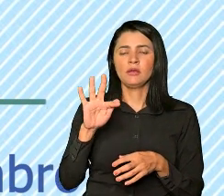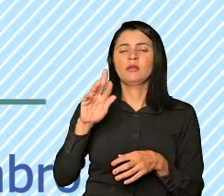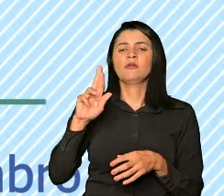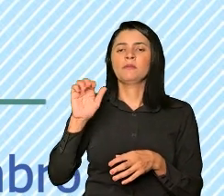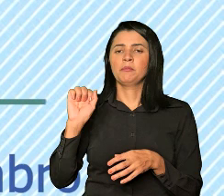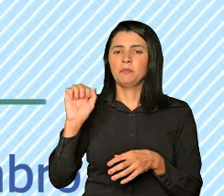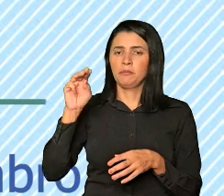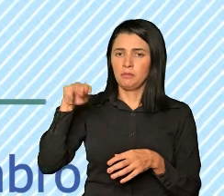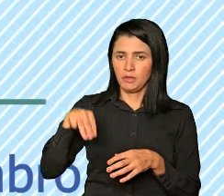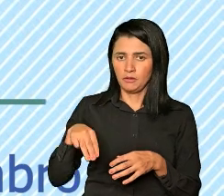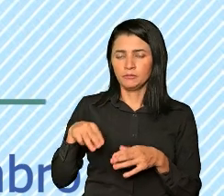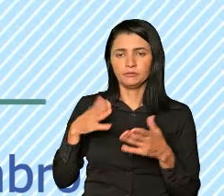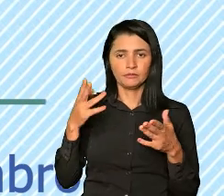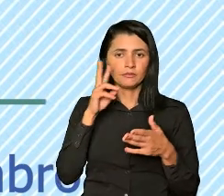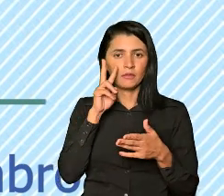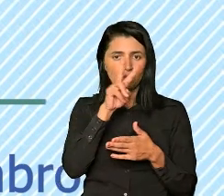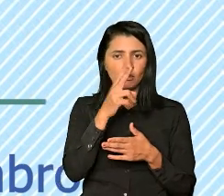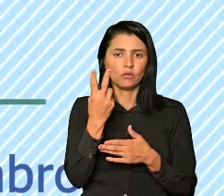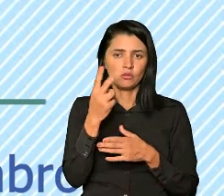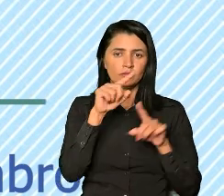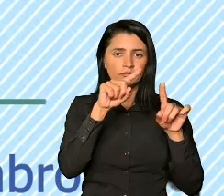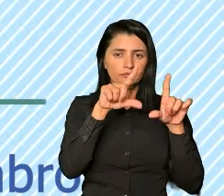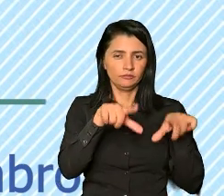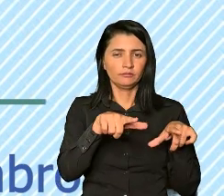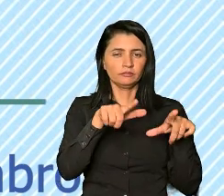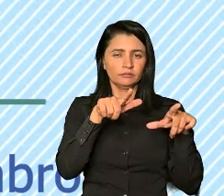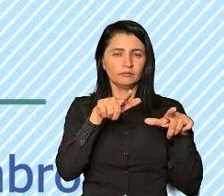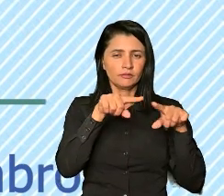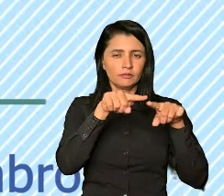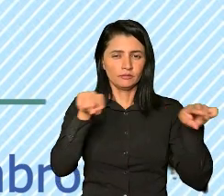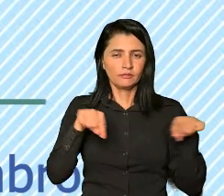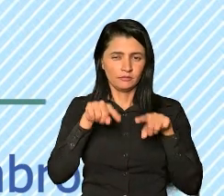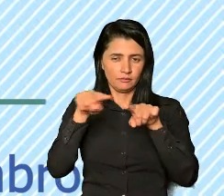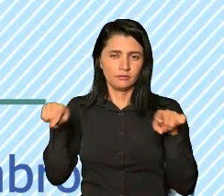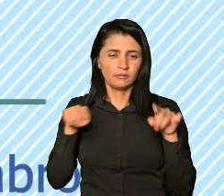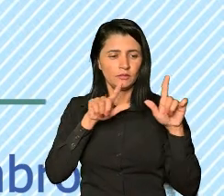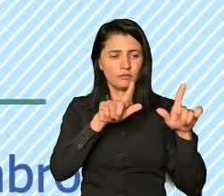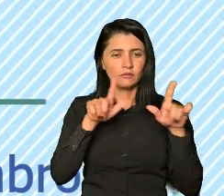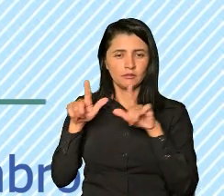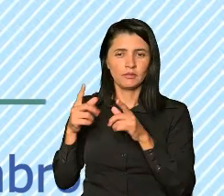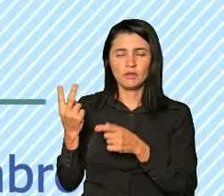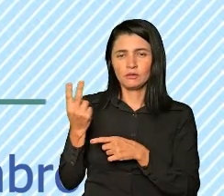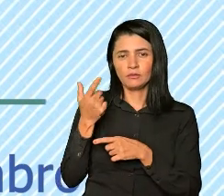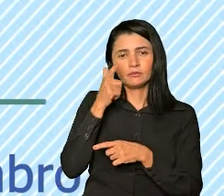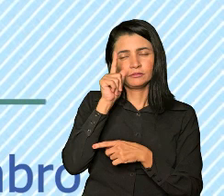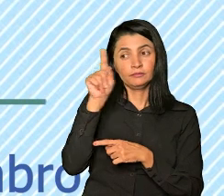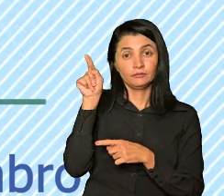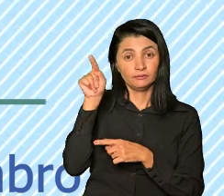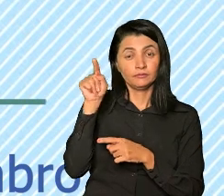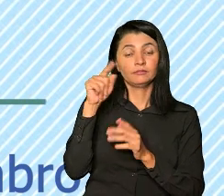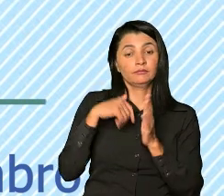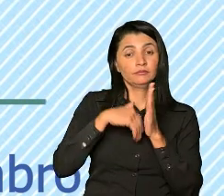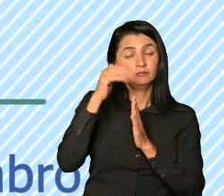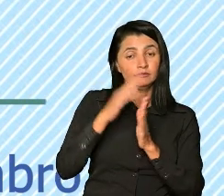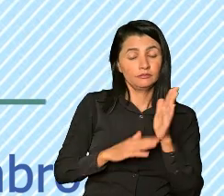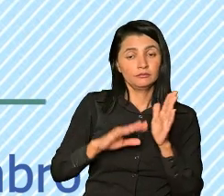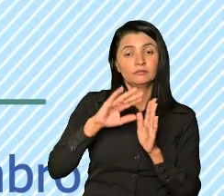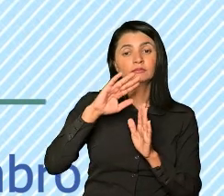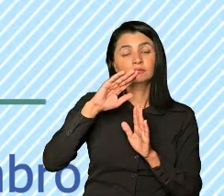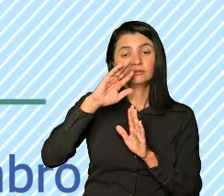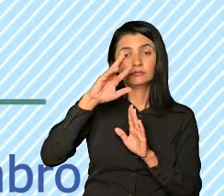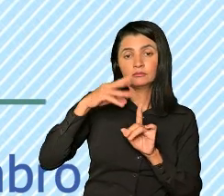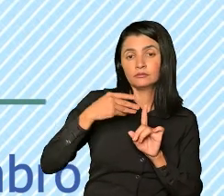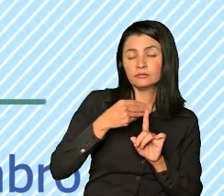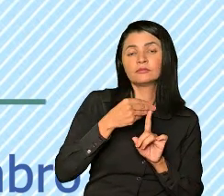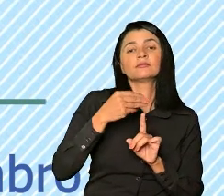sala tem esses dois quadros belíssimos. Esse quadro é o quadro pintado pelo artista Pedro Bruno, né,